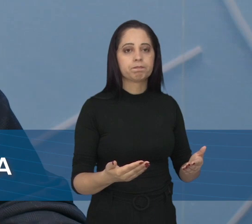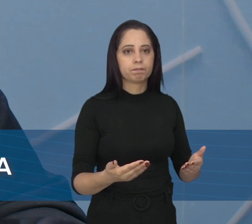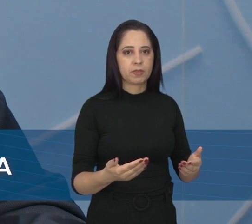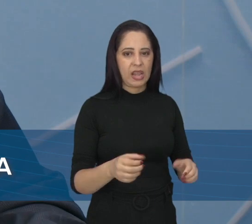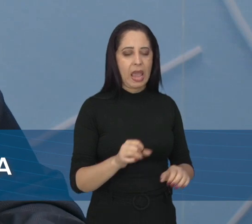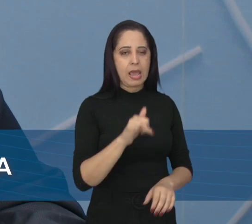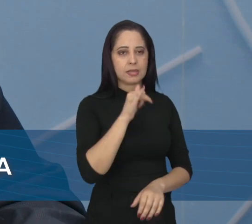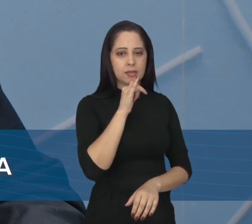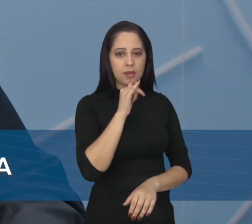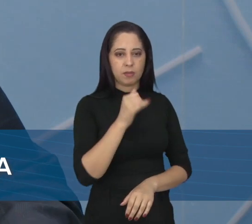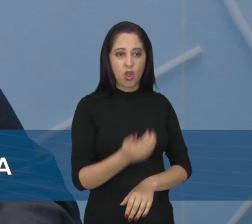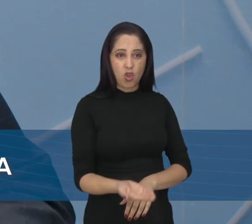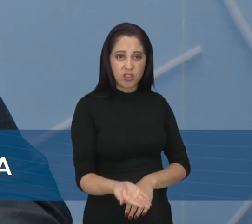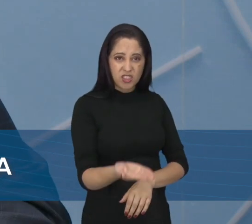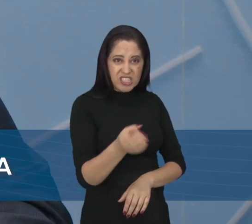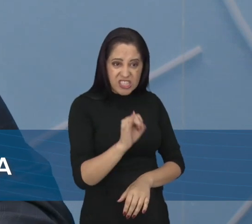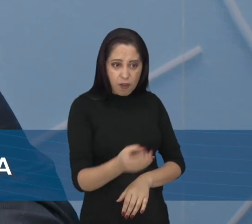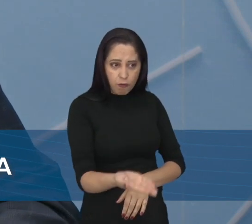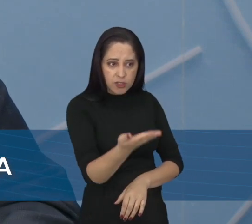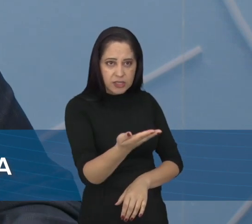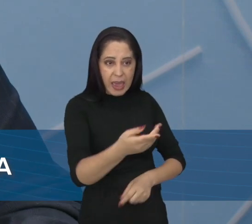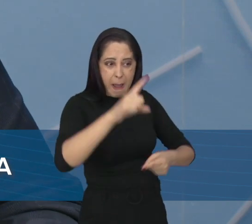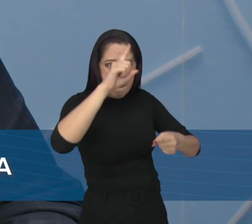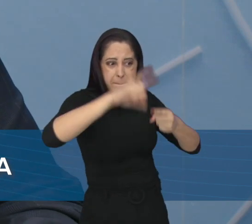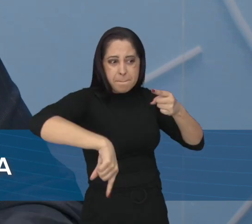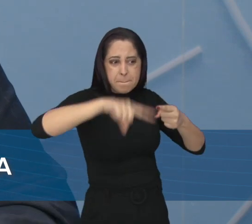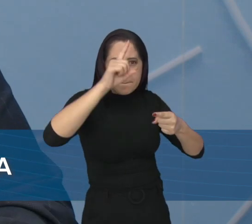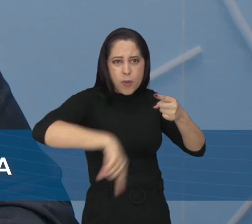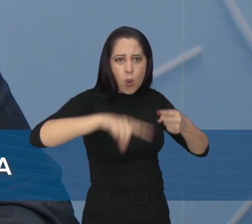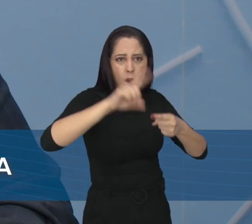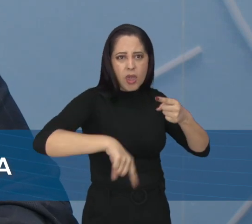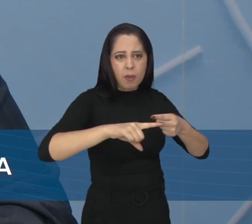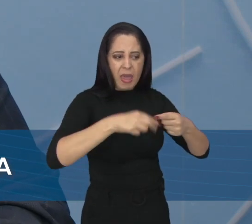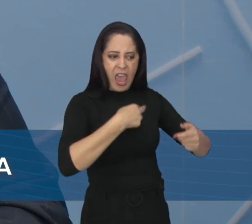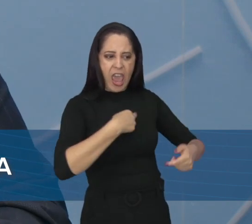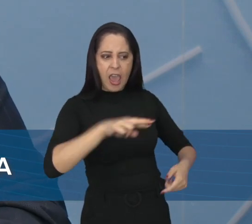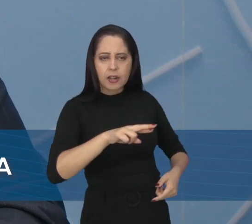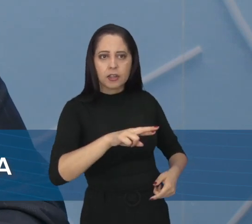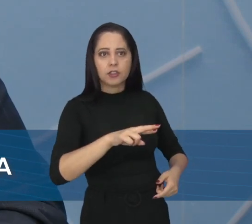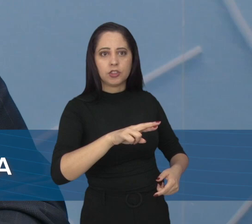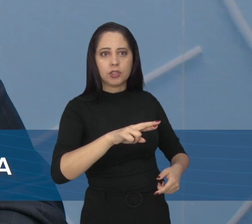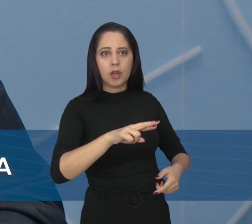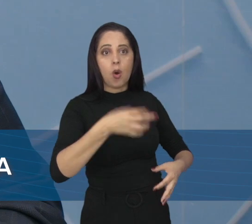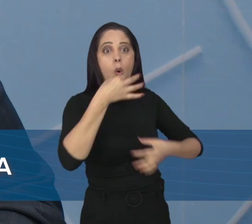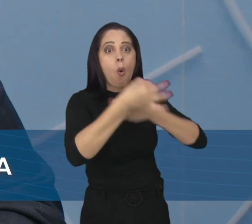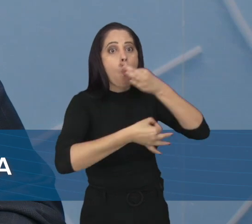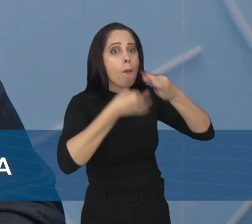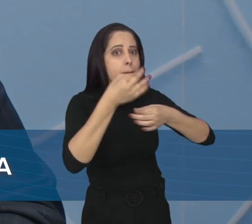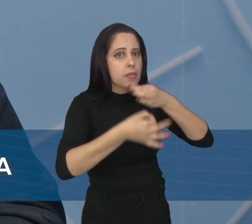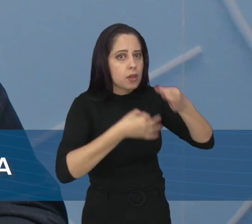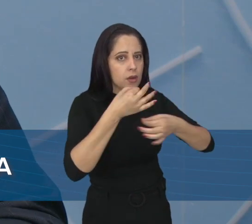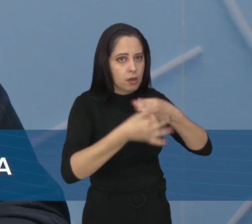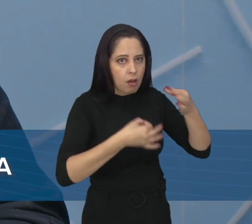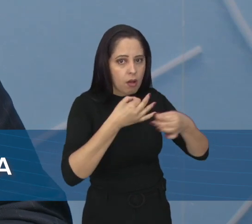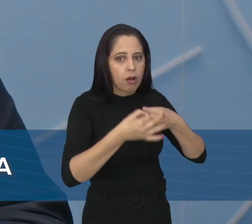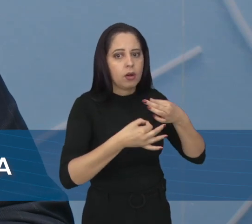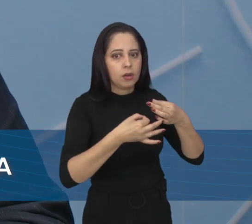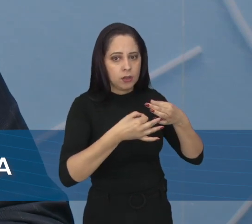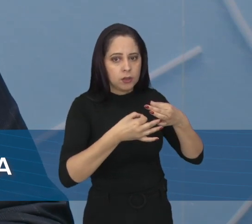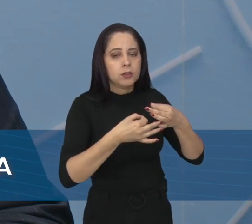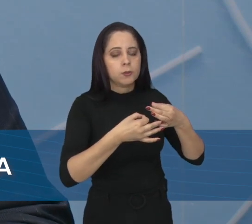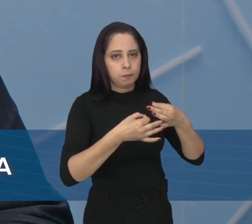fato de você impedir uma manifestação, não só religiosa, que também tem uma